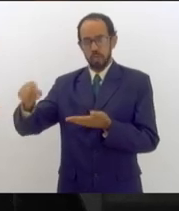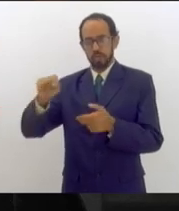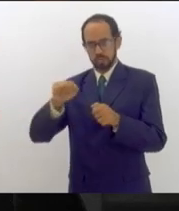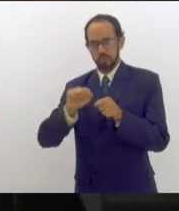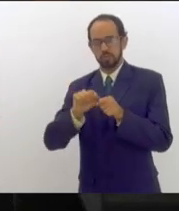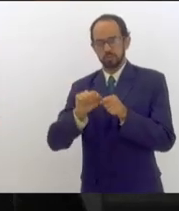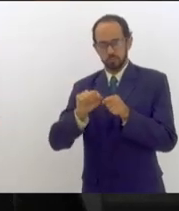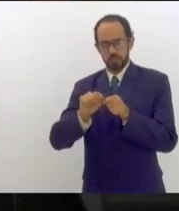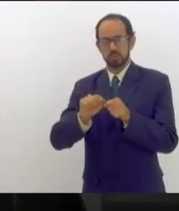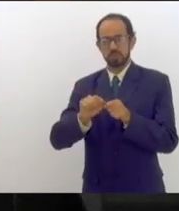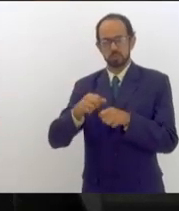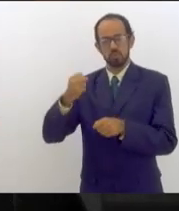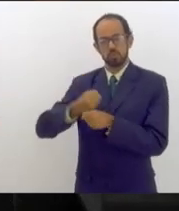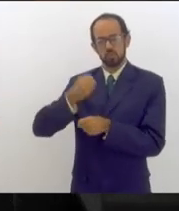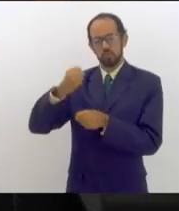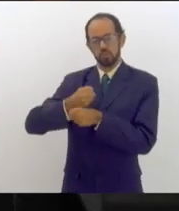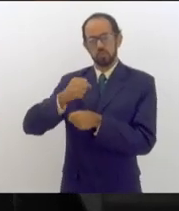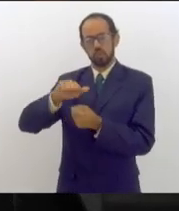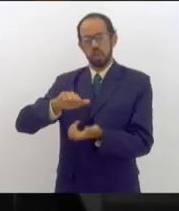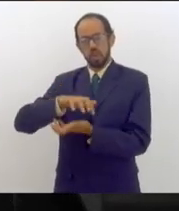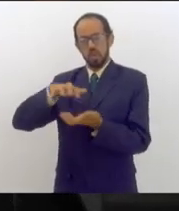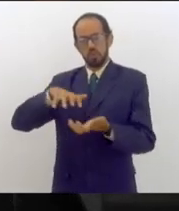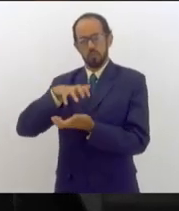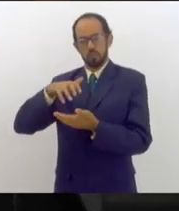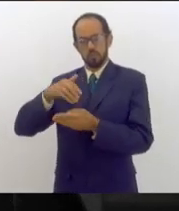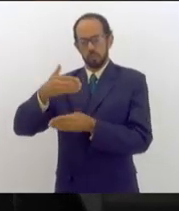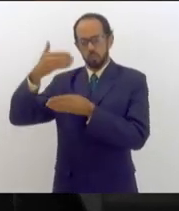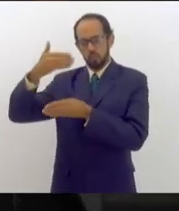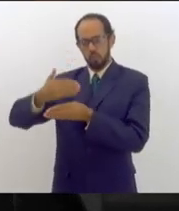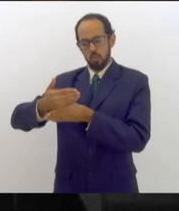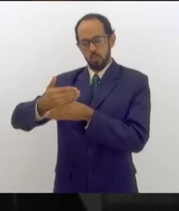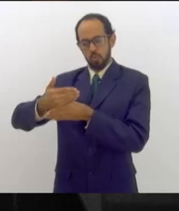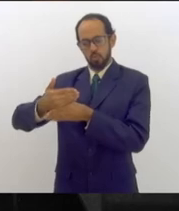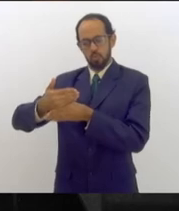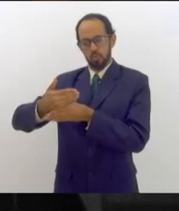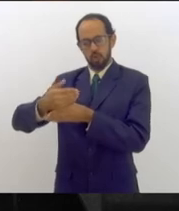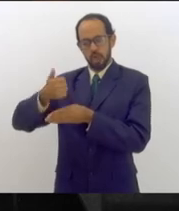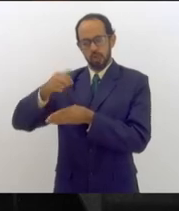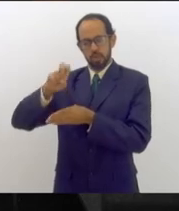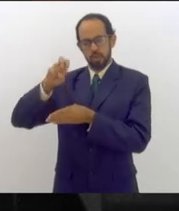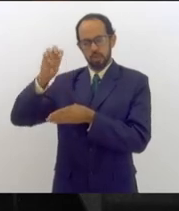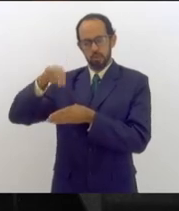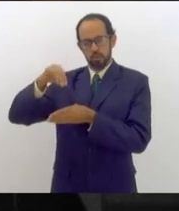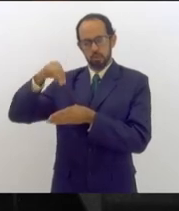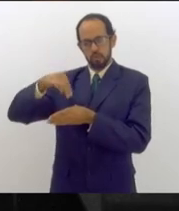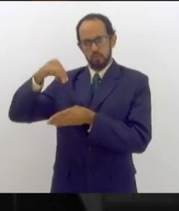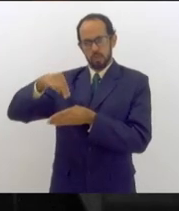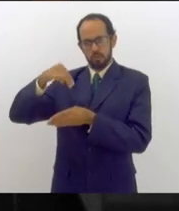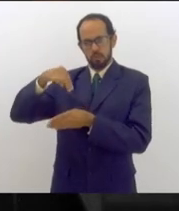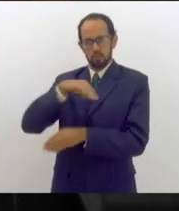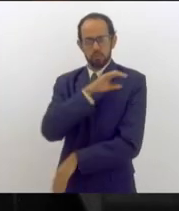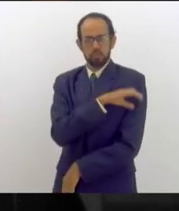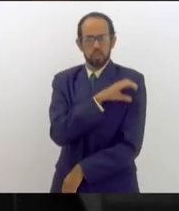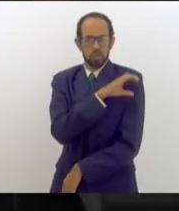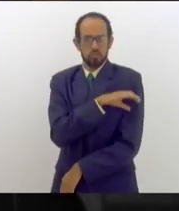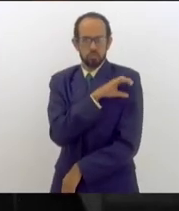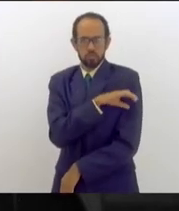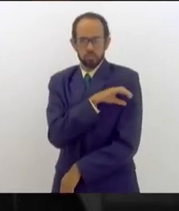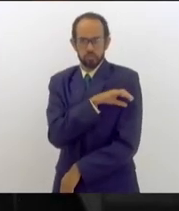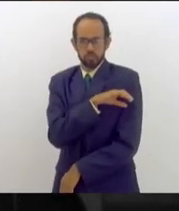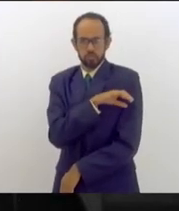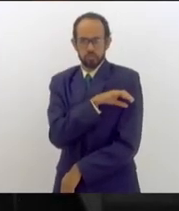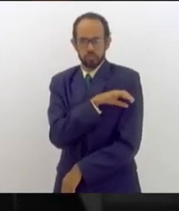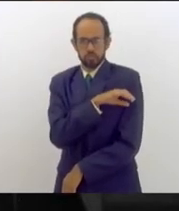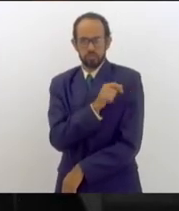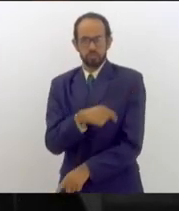restaurado o rompimento né do Dick da Quinze de Novembro de Campos dos Goytacazes e